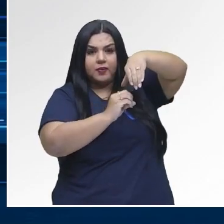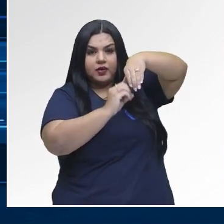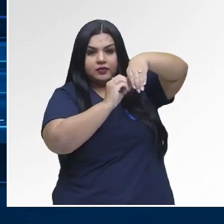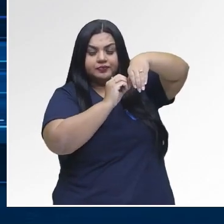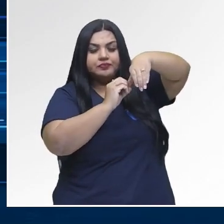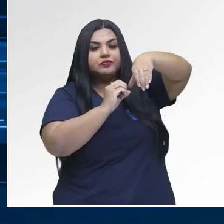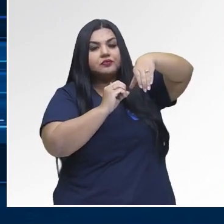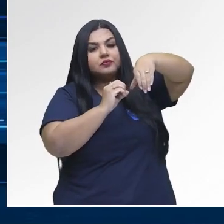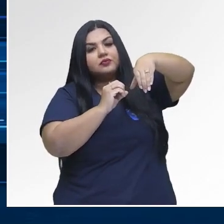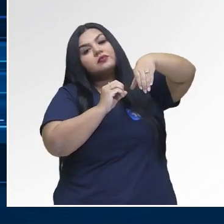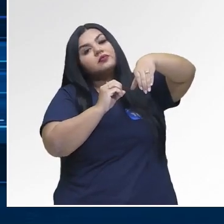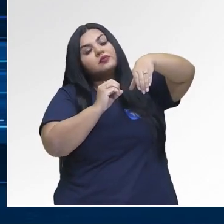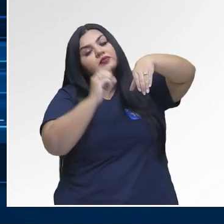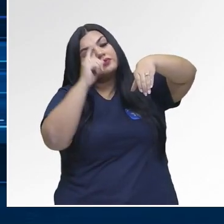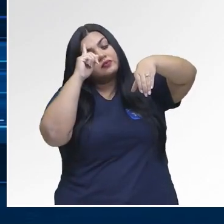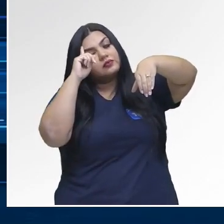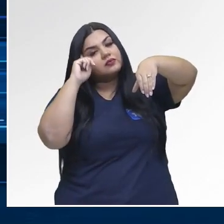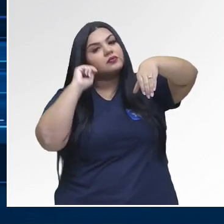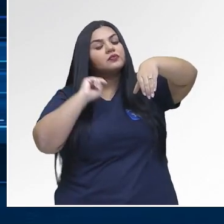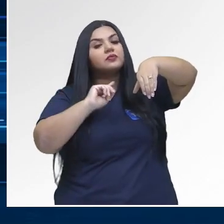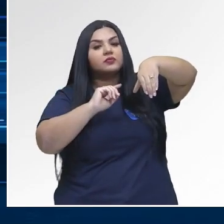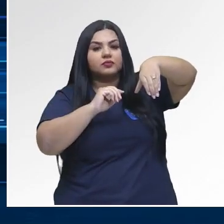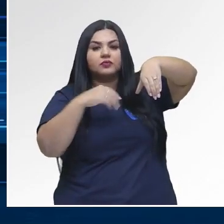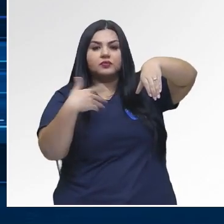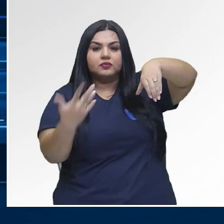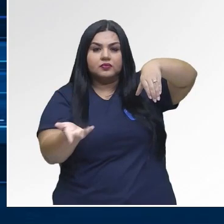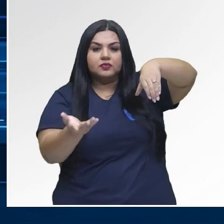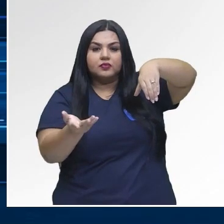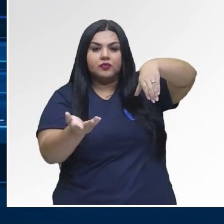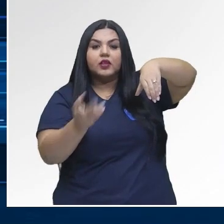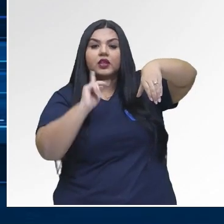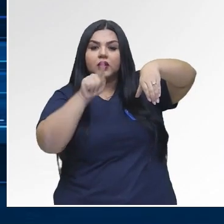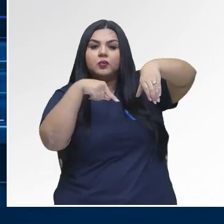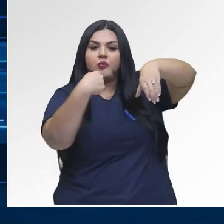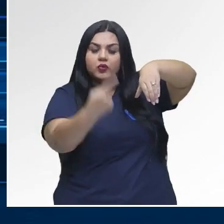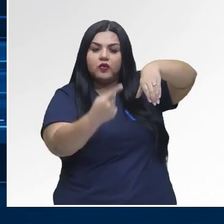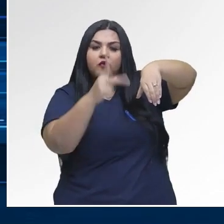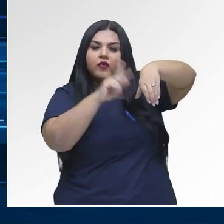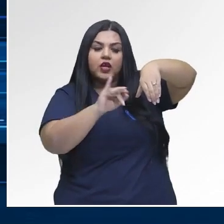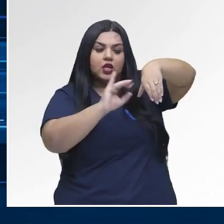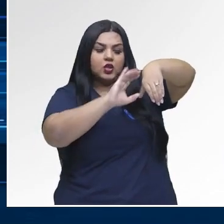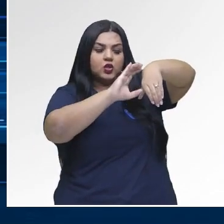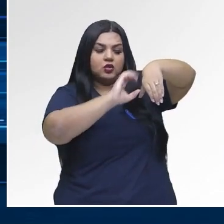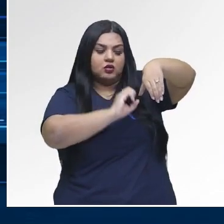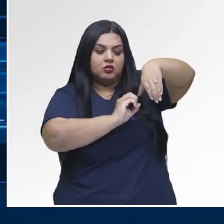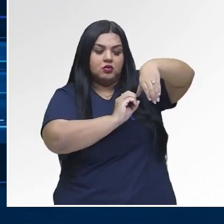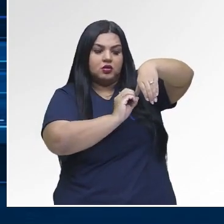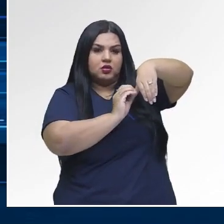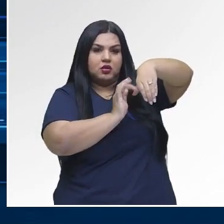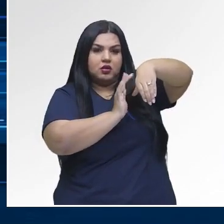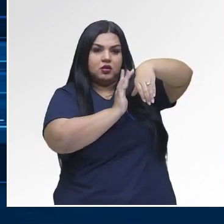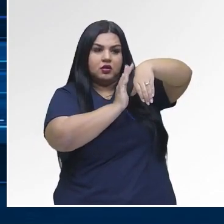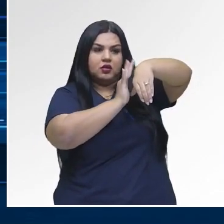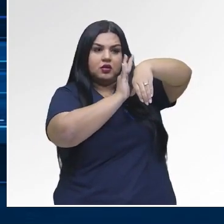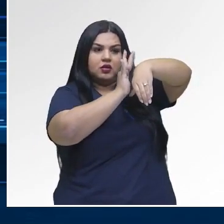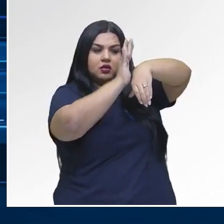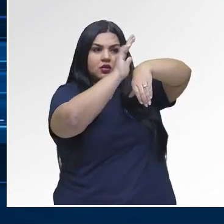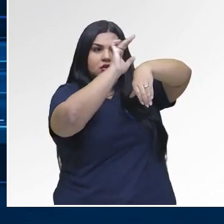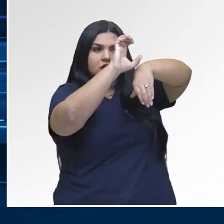Veio lá das células, ok? E aí ele vai ser liberado lá nos alvéolos